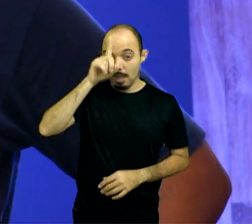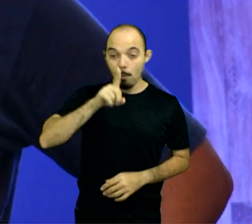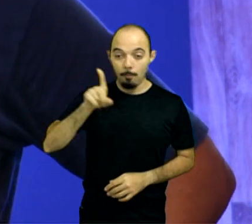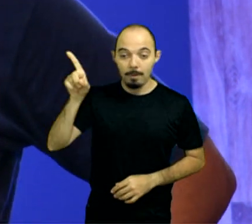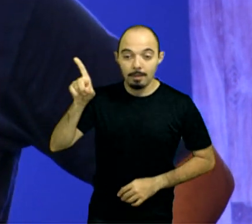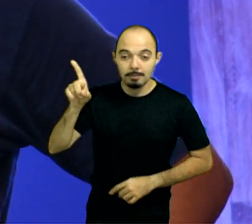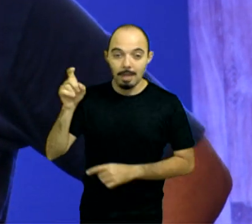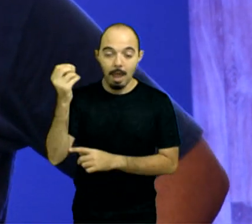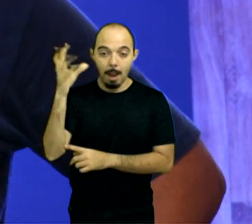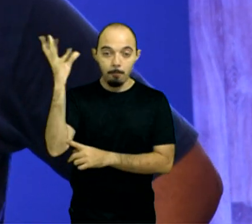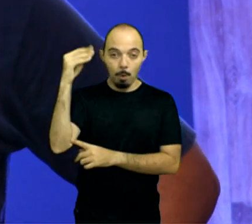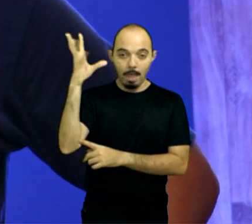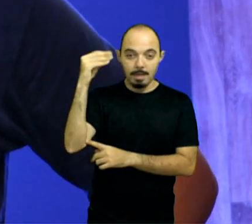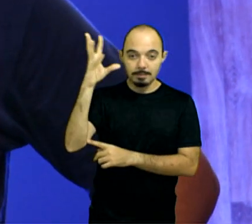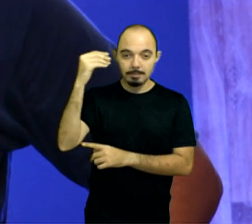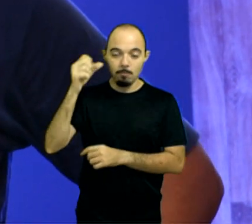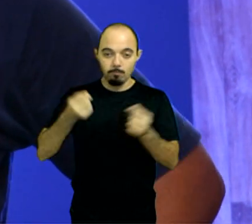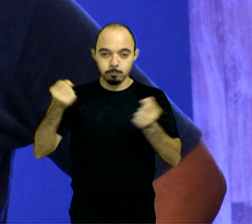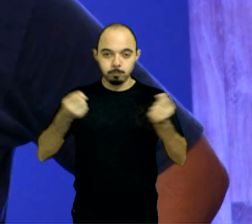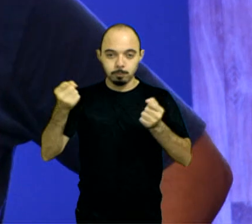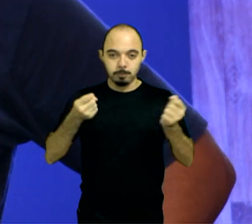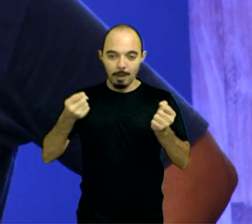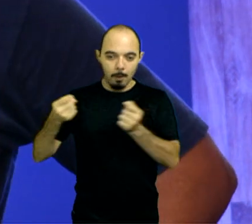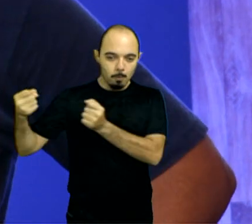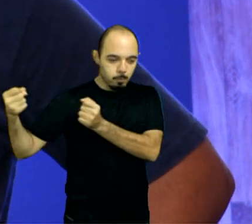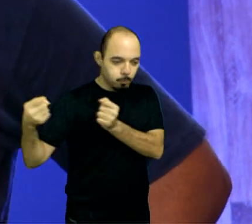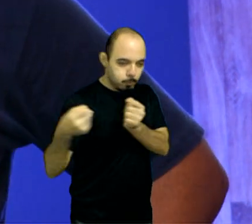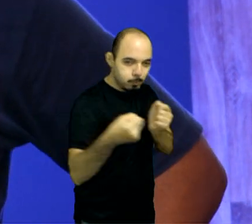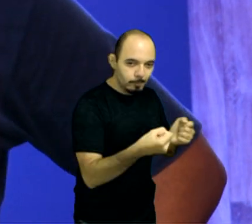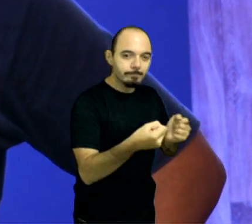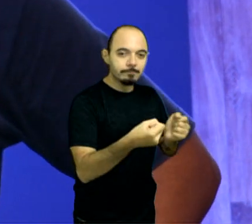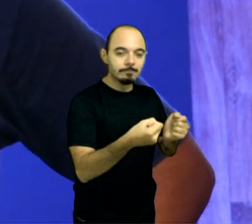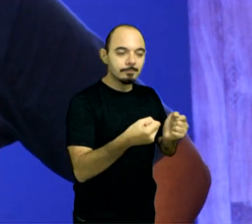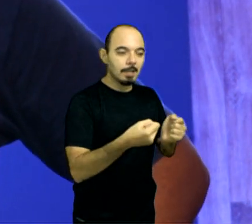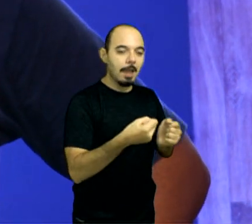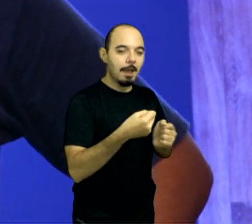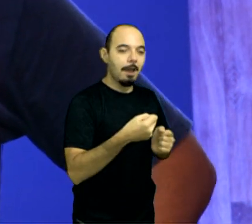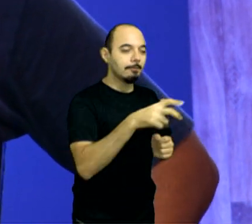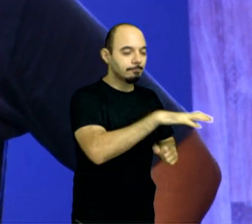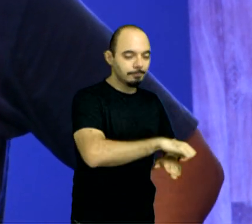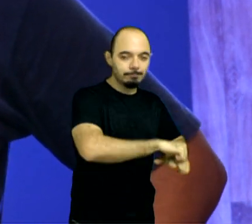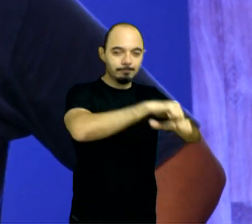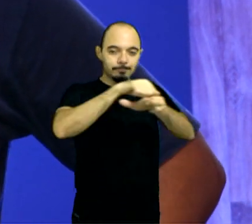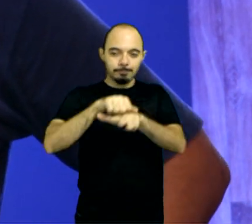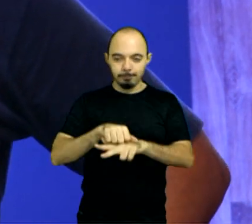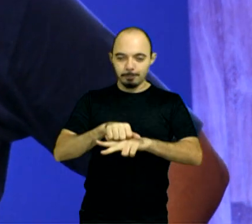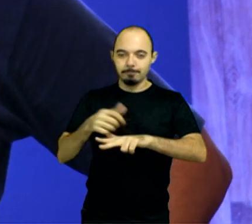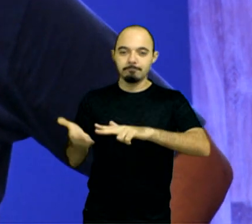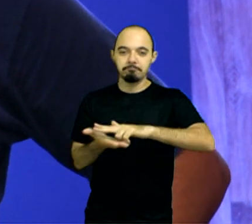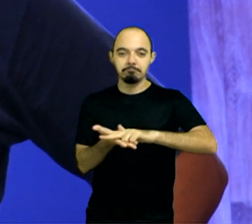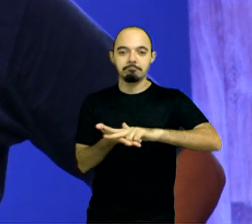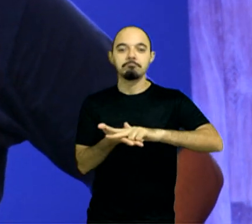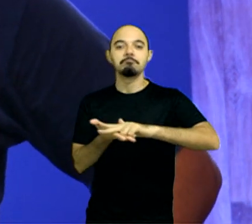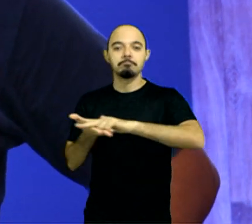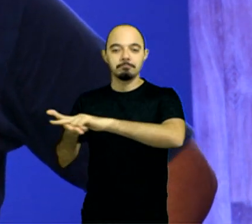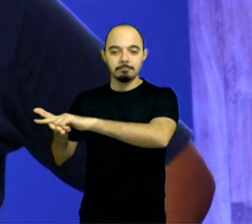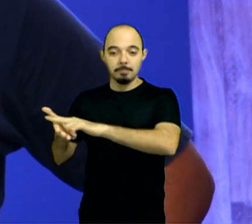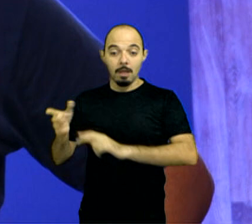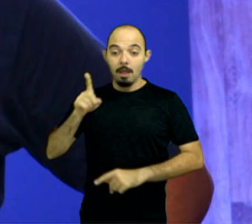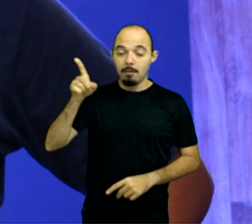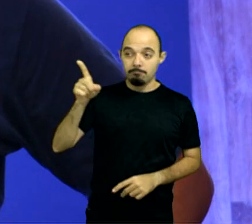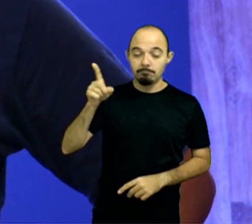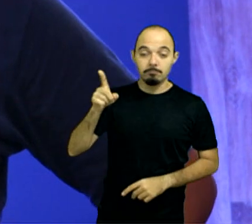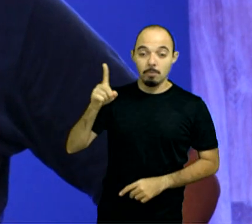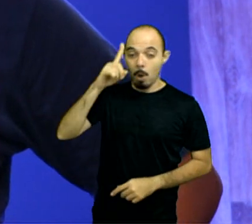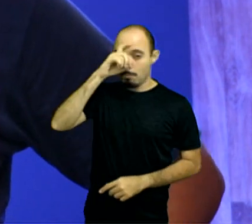a Santa Casa diretamente, né? Fui atendido na emergência, aí fui para a UTI, e lá eu acordei, né? E